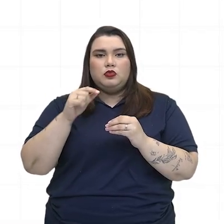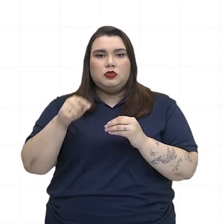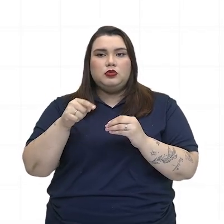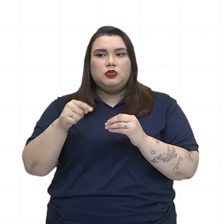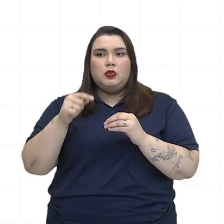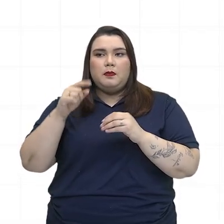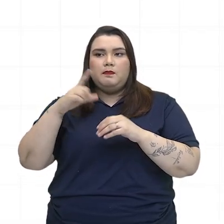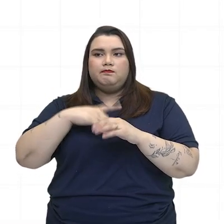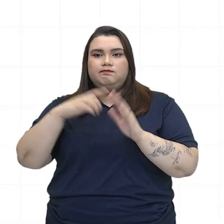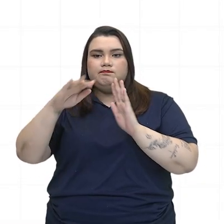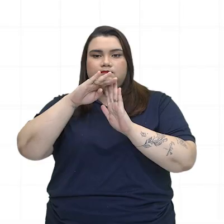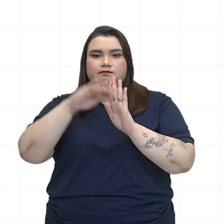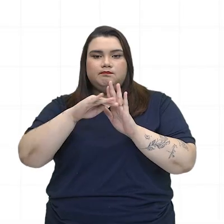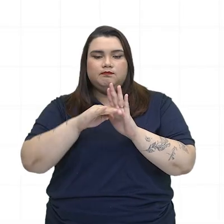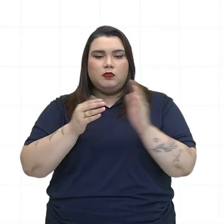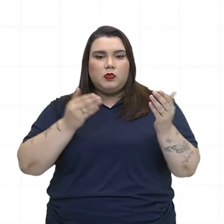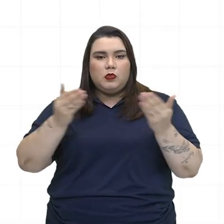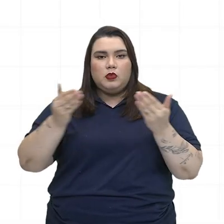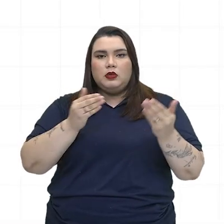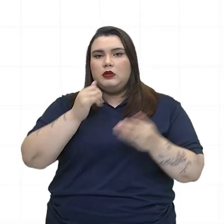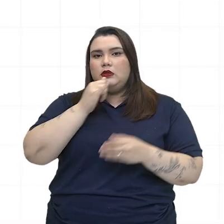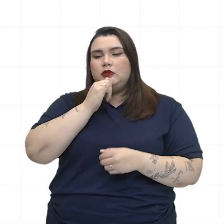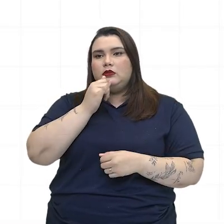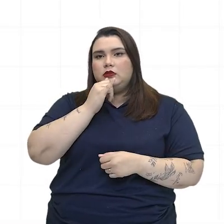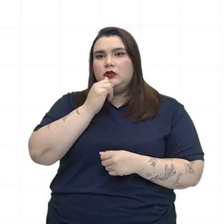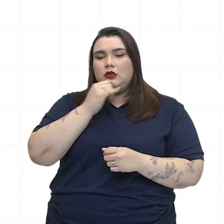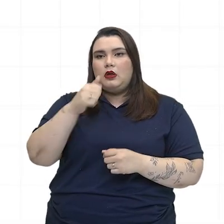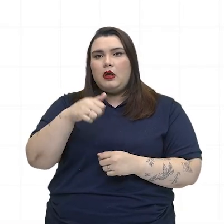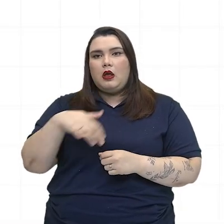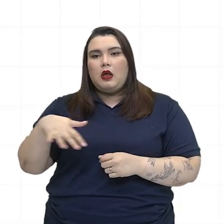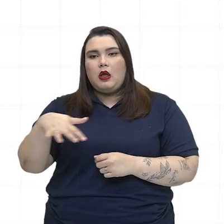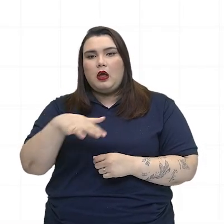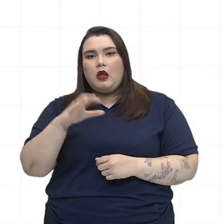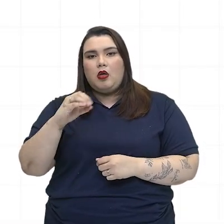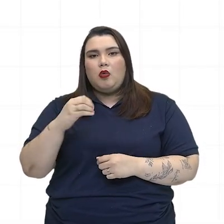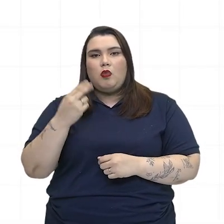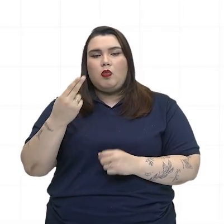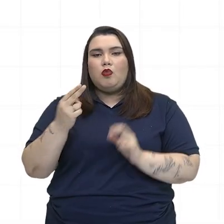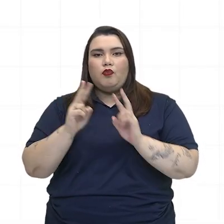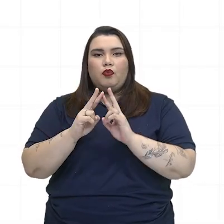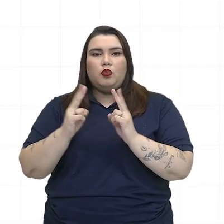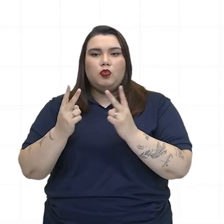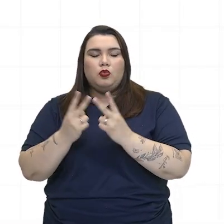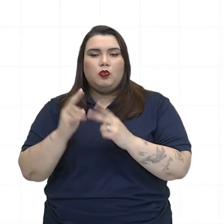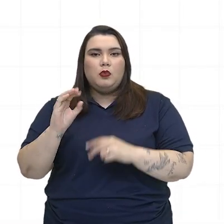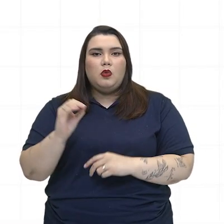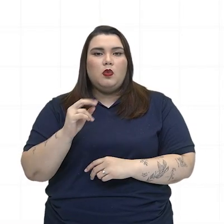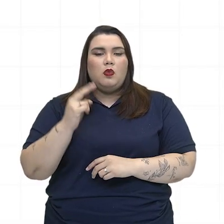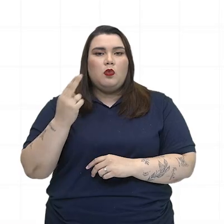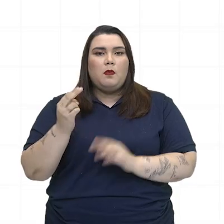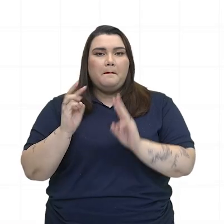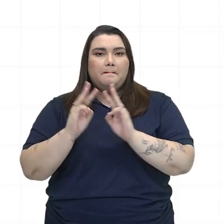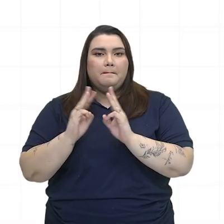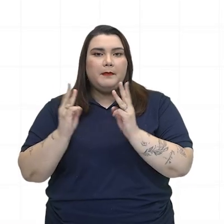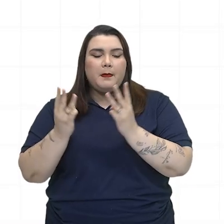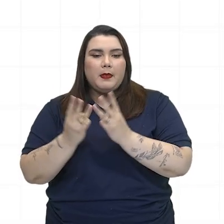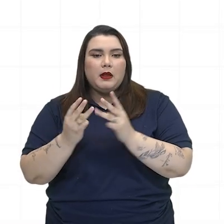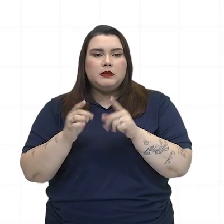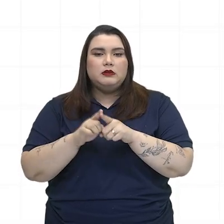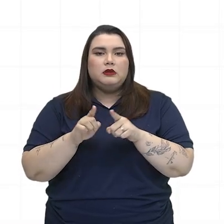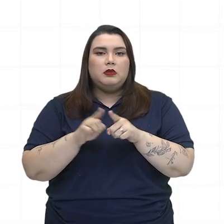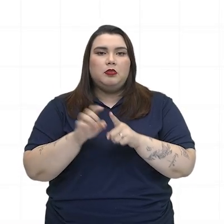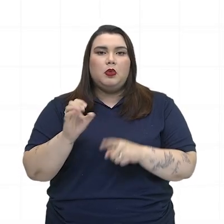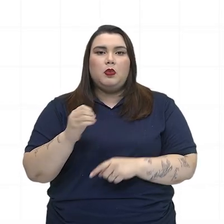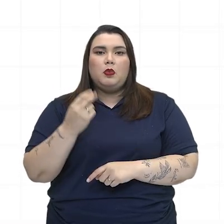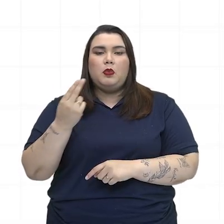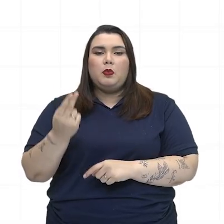comparados estejam na mesma unidade, seja de área, volume ou massa, e a mesmo de tempo, né? Dentre outros,